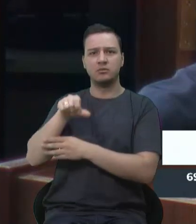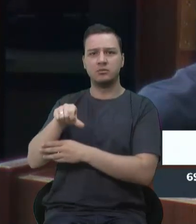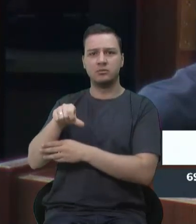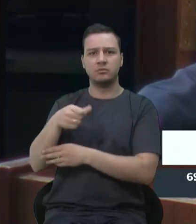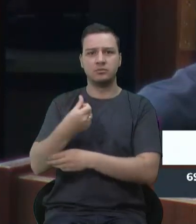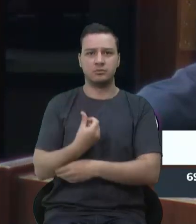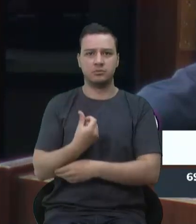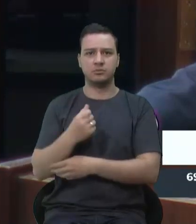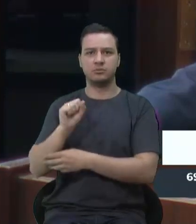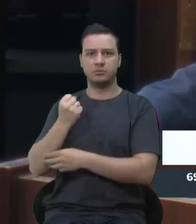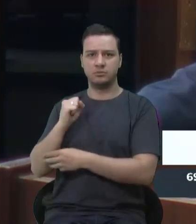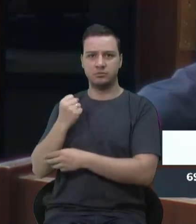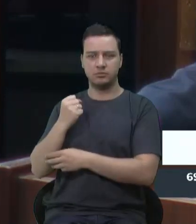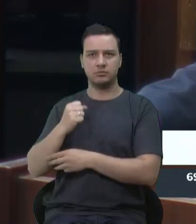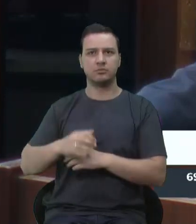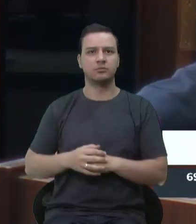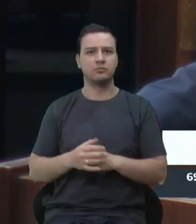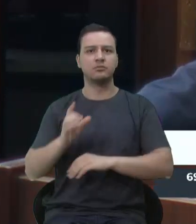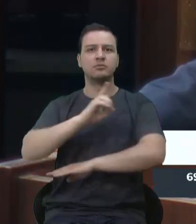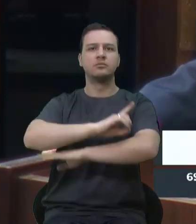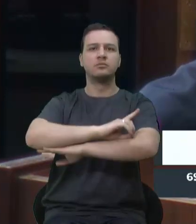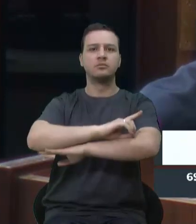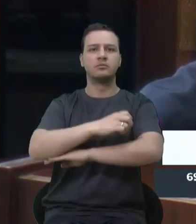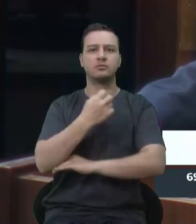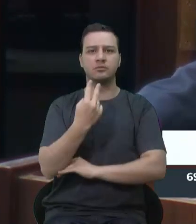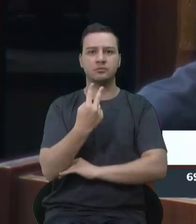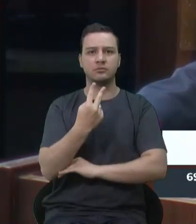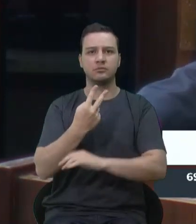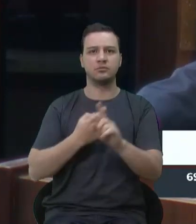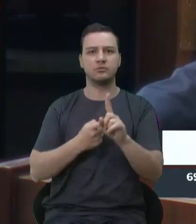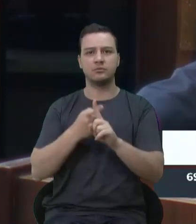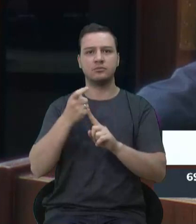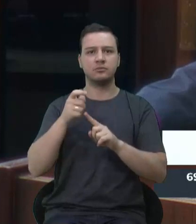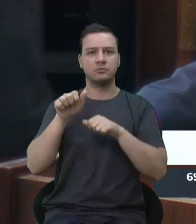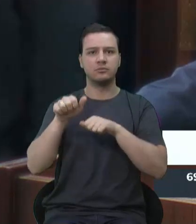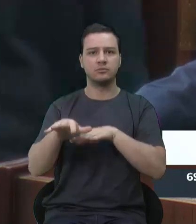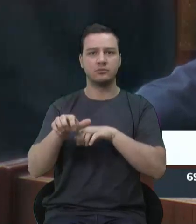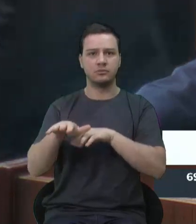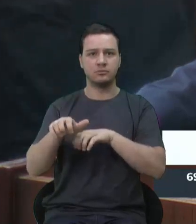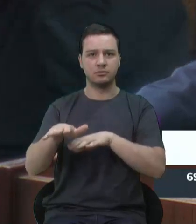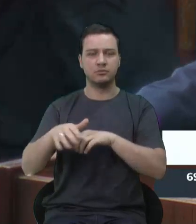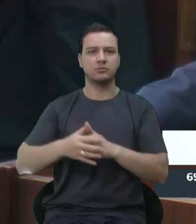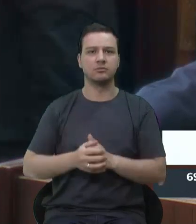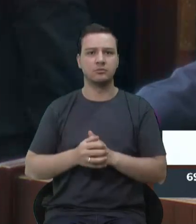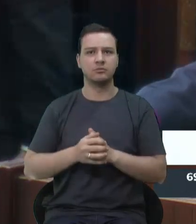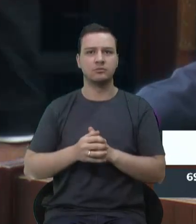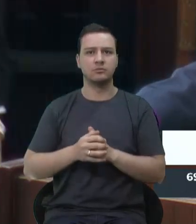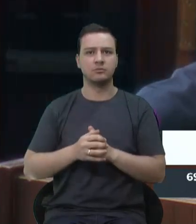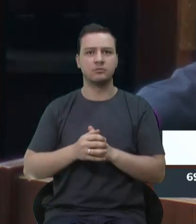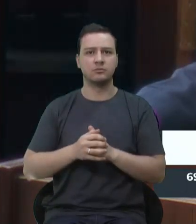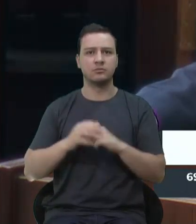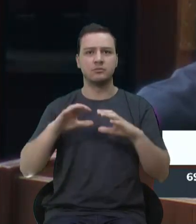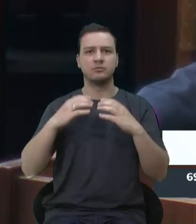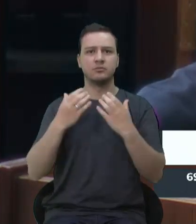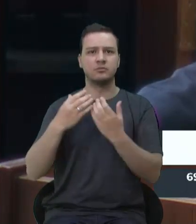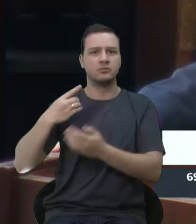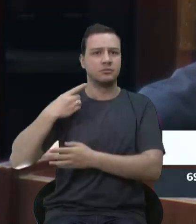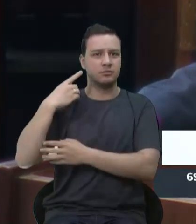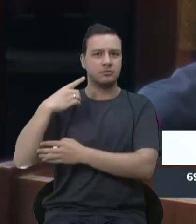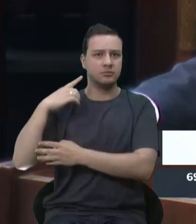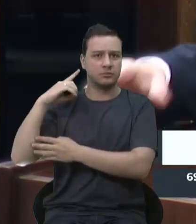1968, dia 2 de setembro, e a Câmara dos Deputados em